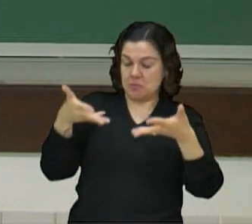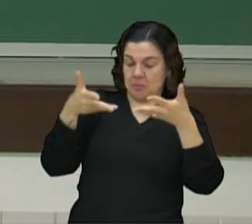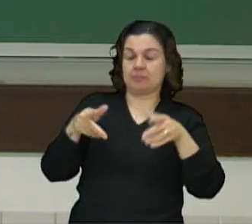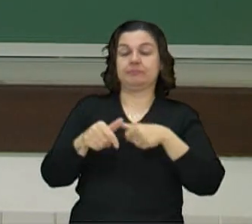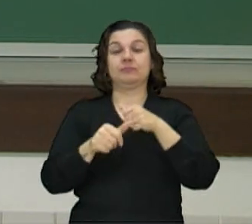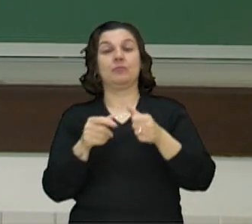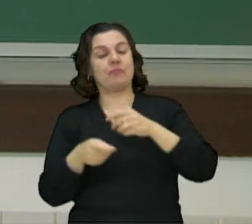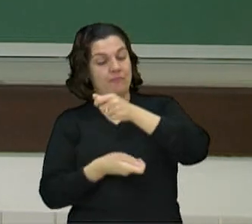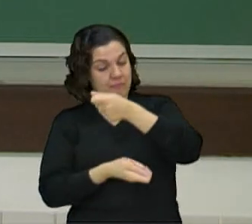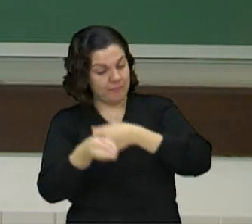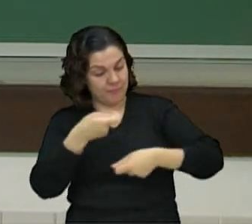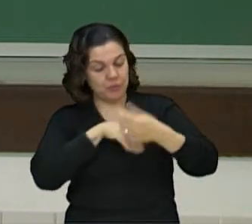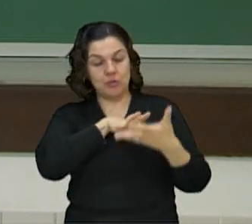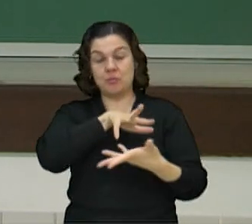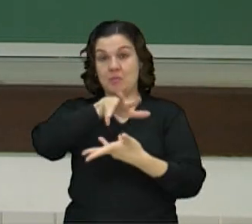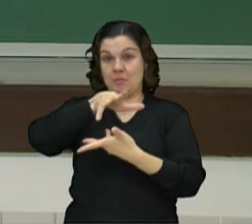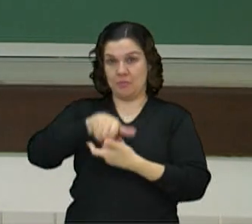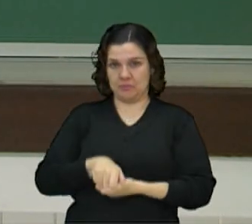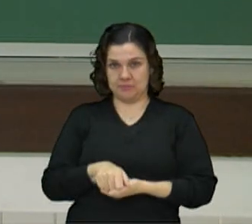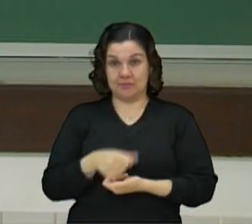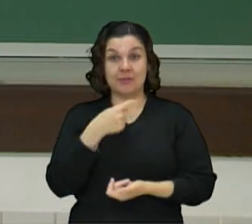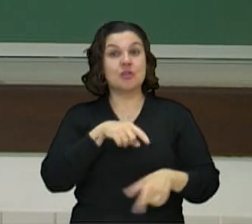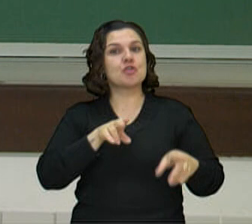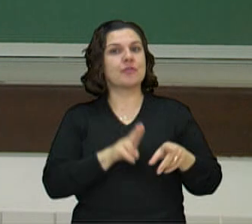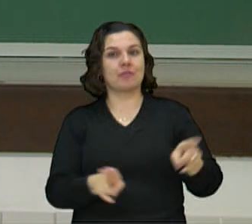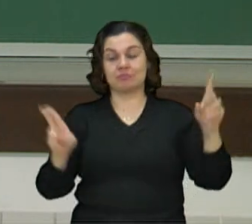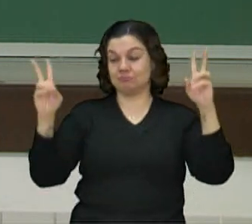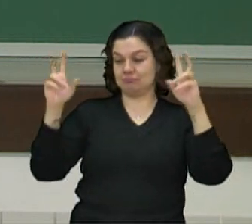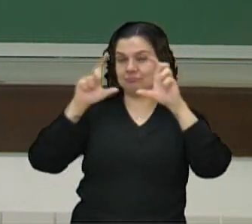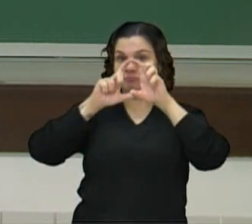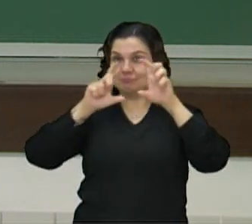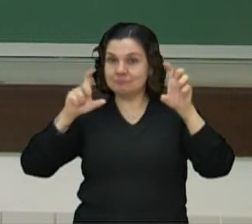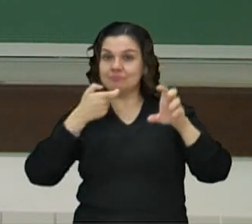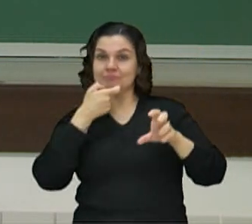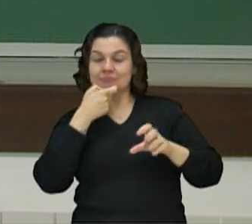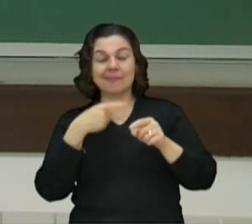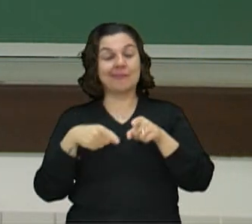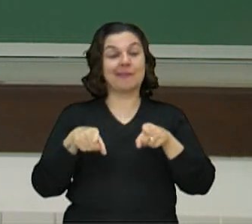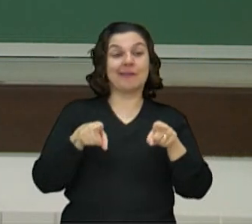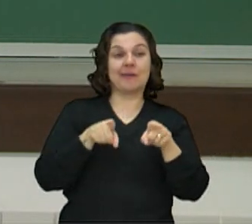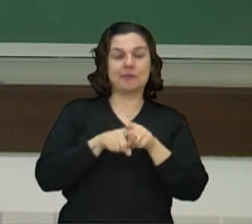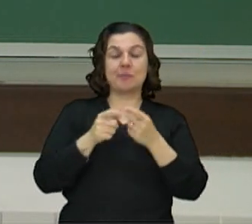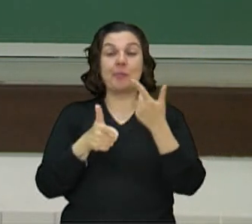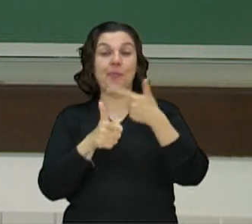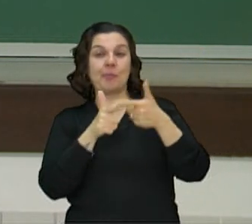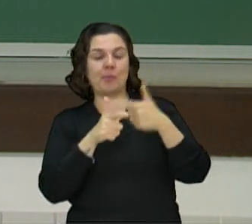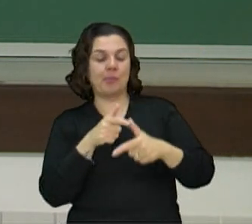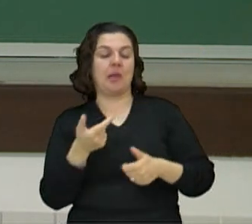mundial. Então, vamos falar de American Way of Life e da crise de